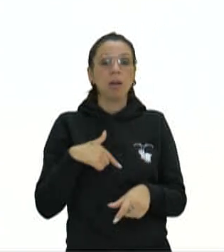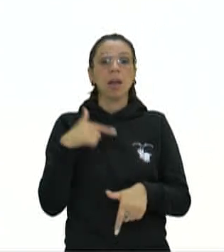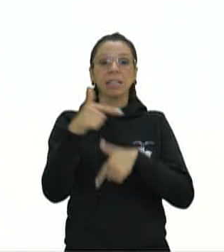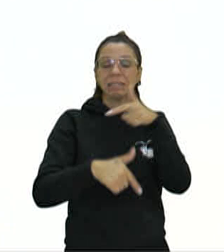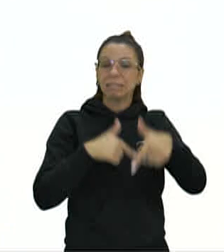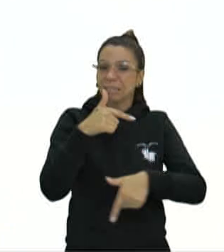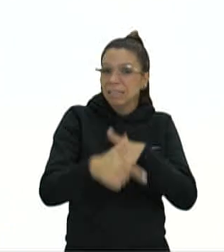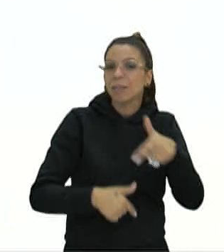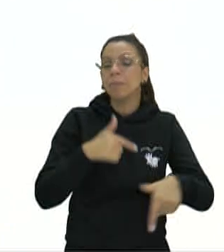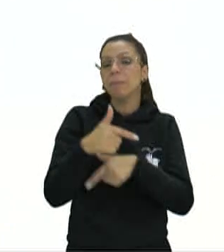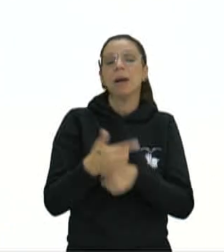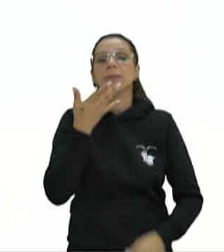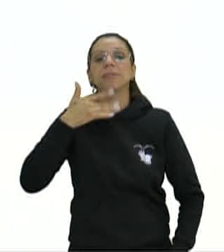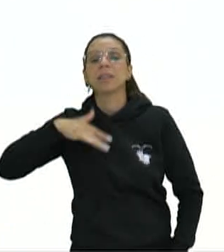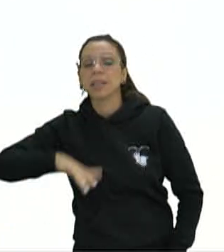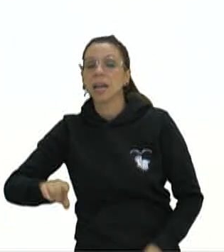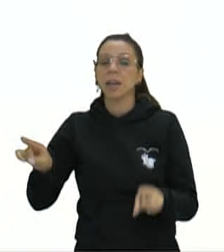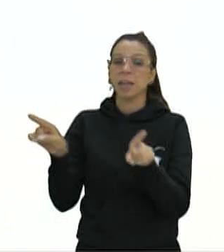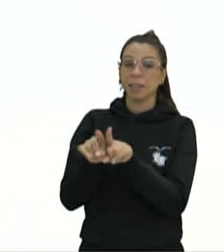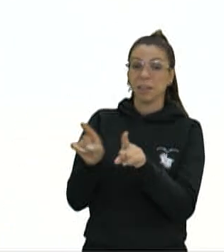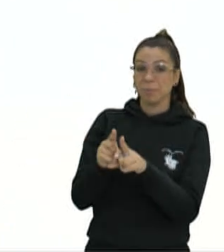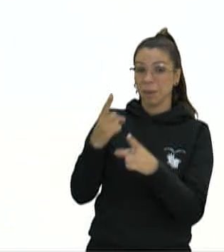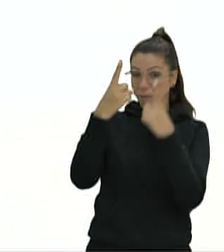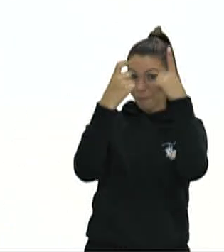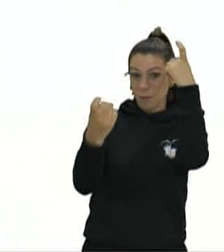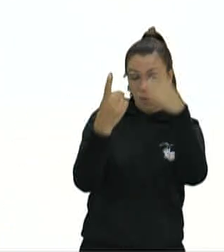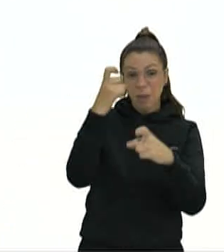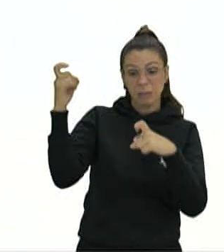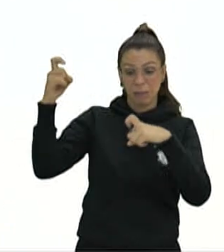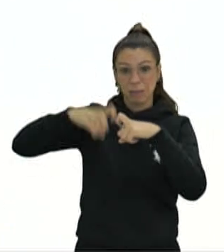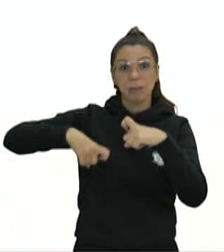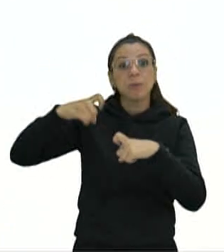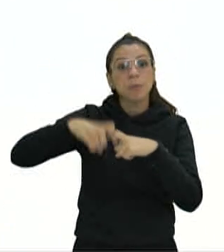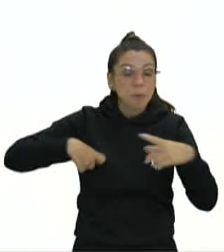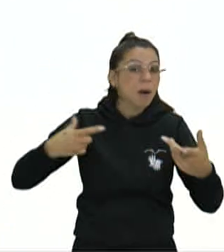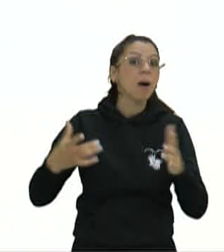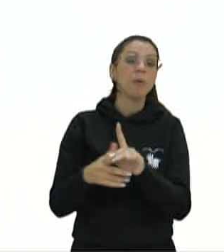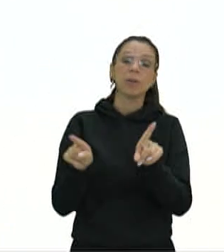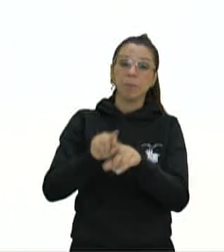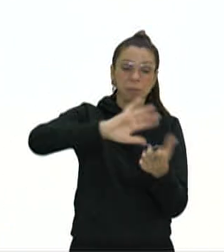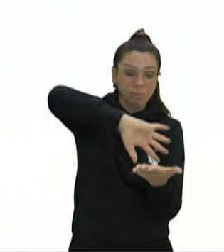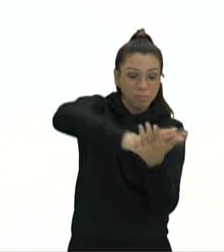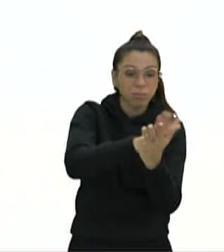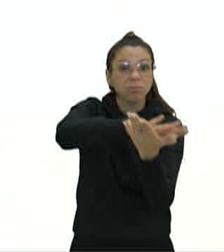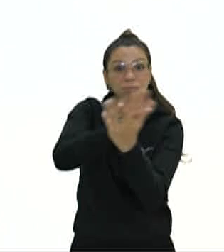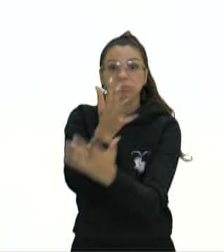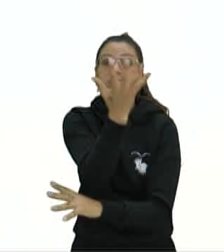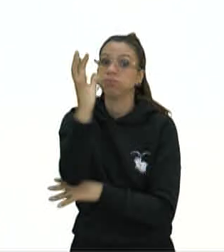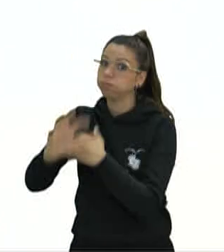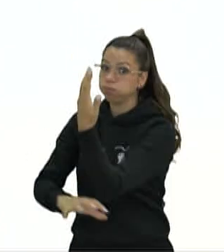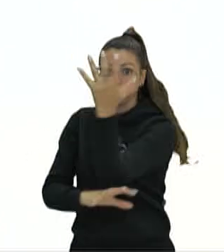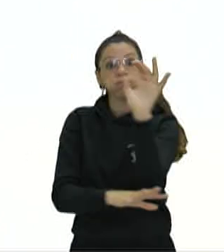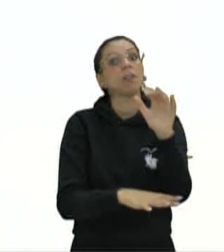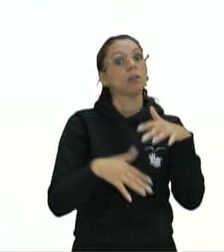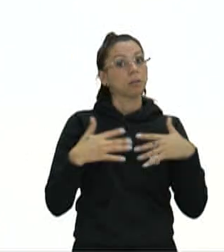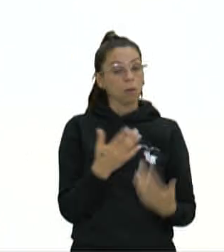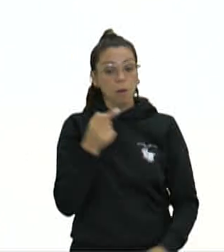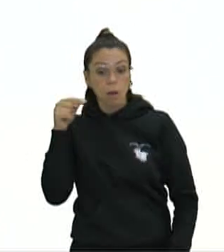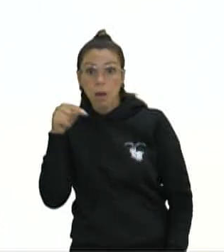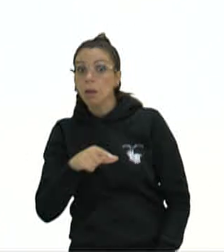turismo sexual e na destruição do meio ambiente. Então, aqui a gente tem coisas bem importantes também.